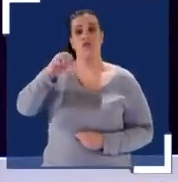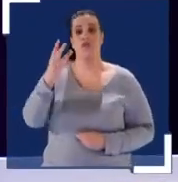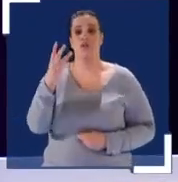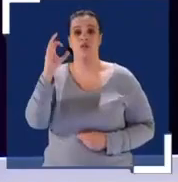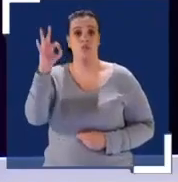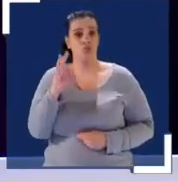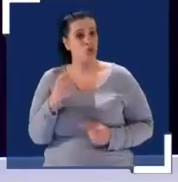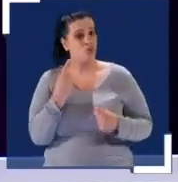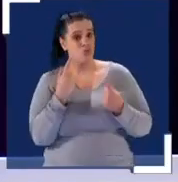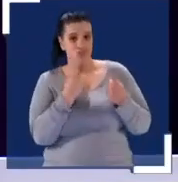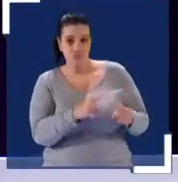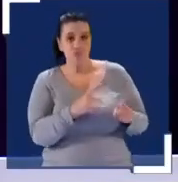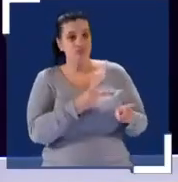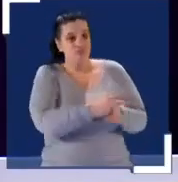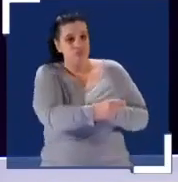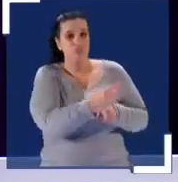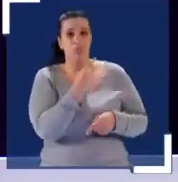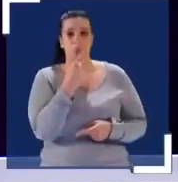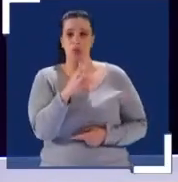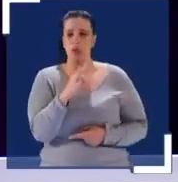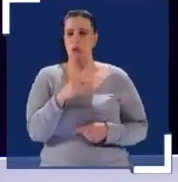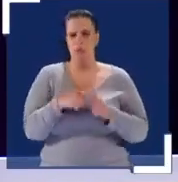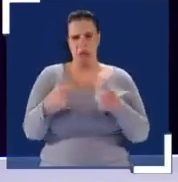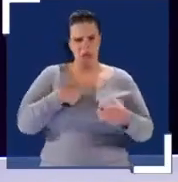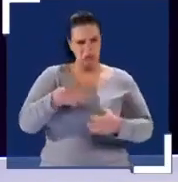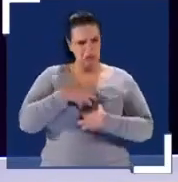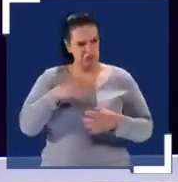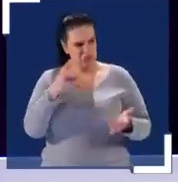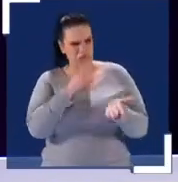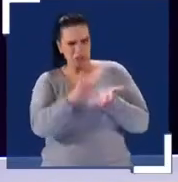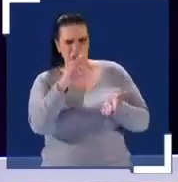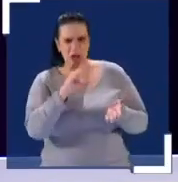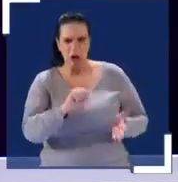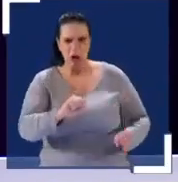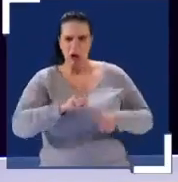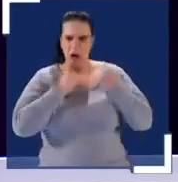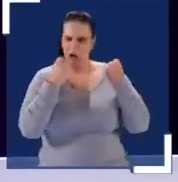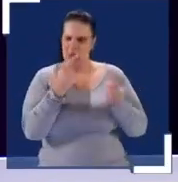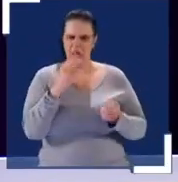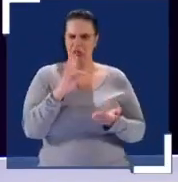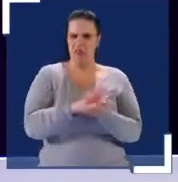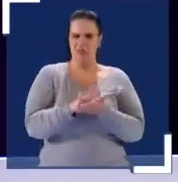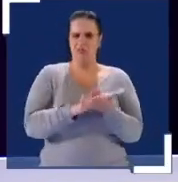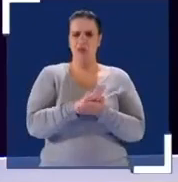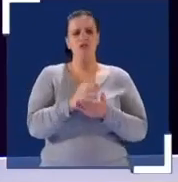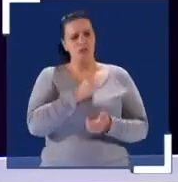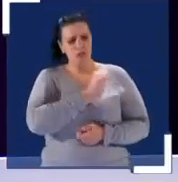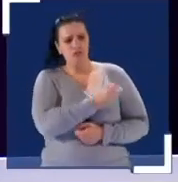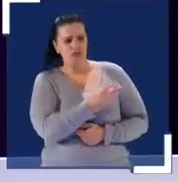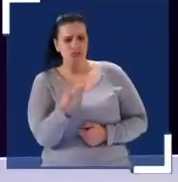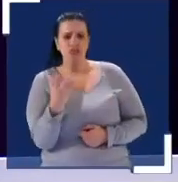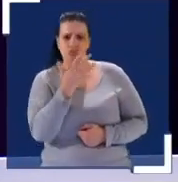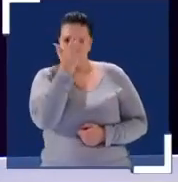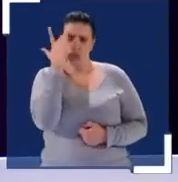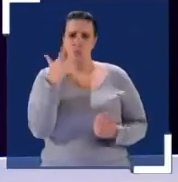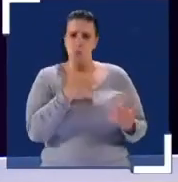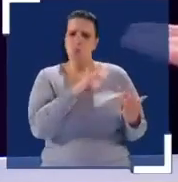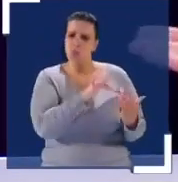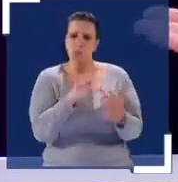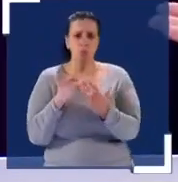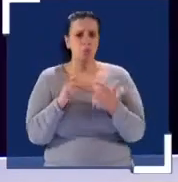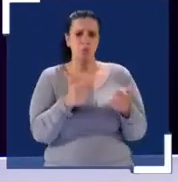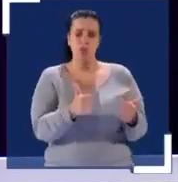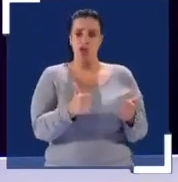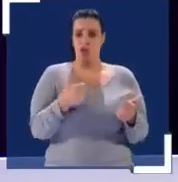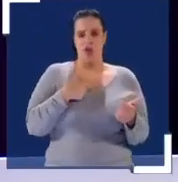PT, mas não tenho nenhum sentimento de ódio em relação ao PT. Tem várias pessoas lá que têm relação comigo. Não tenho